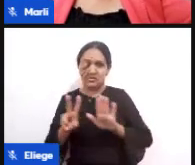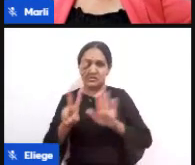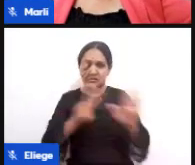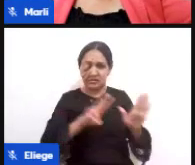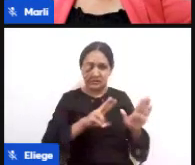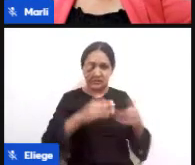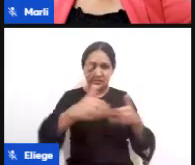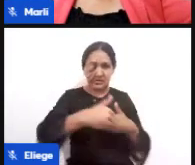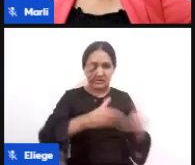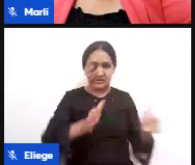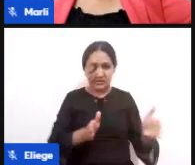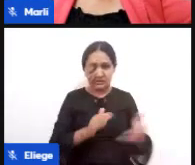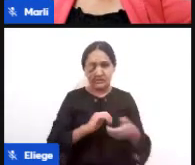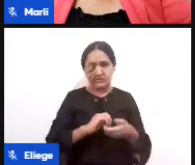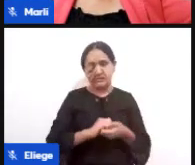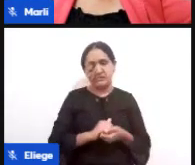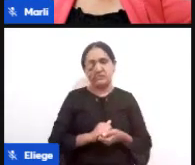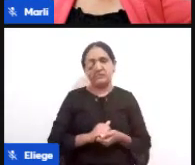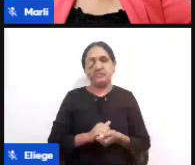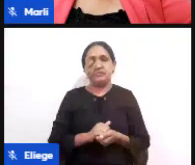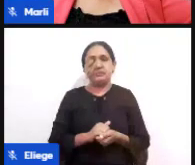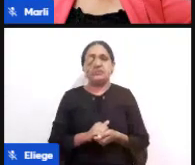Próximo.